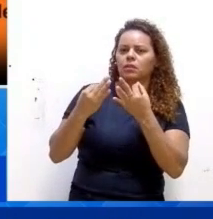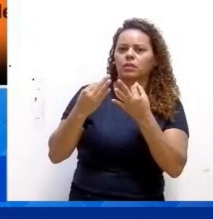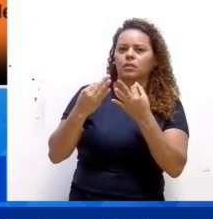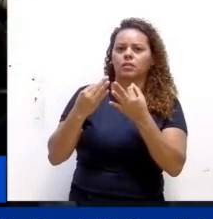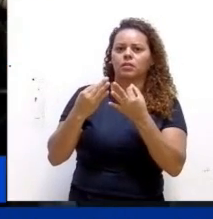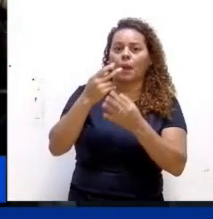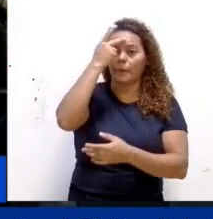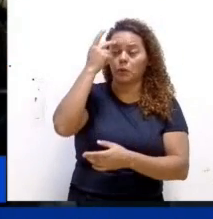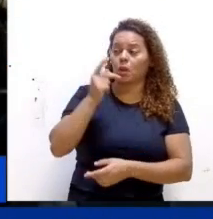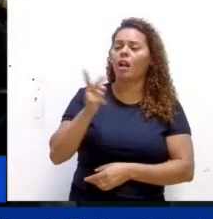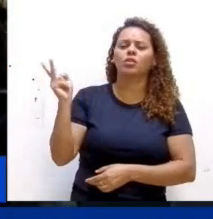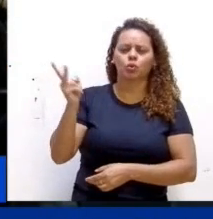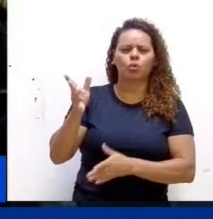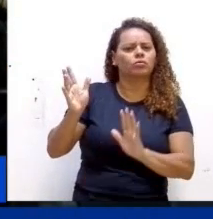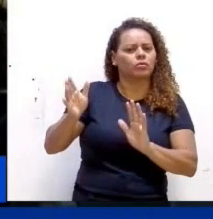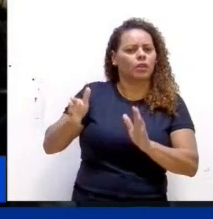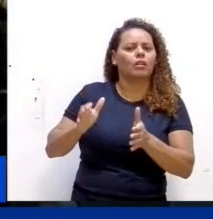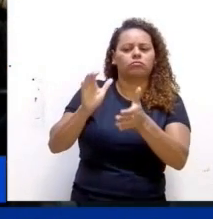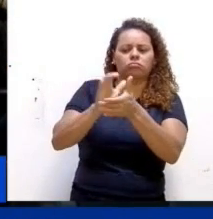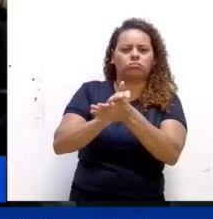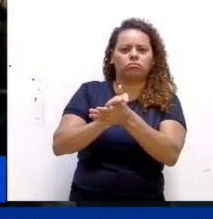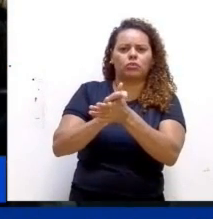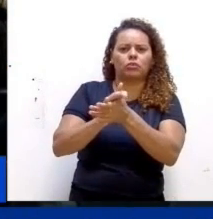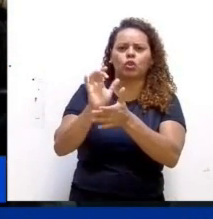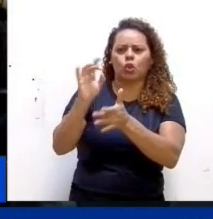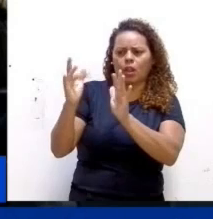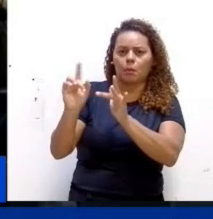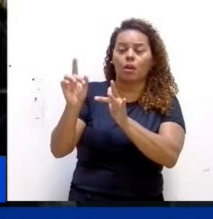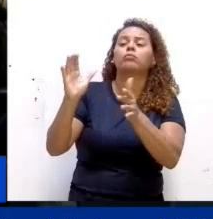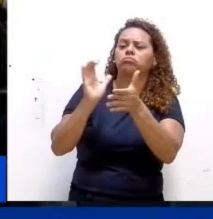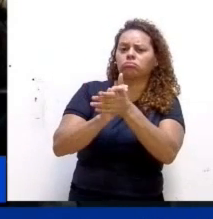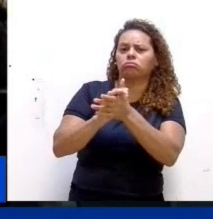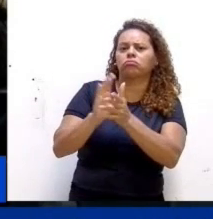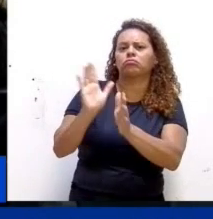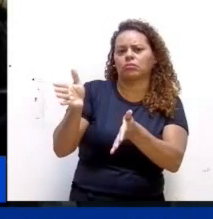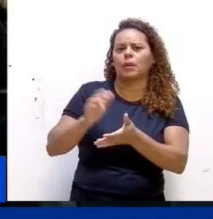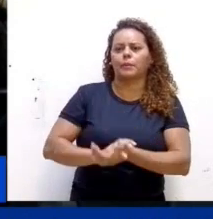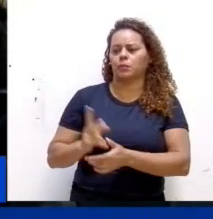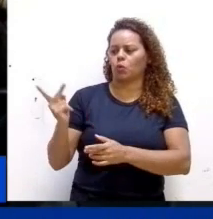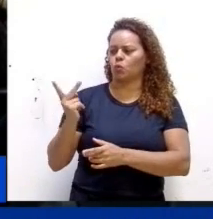família, reconhecem aquelas imagem ampla do auditório. Um casal.